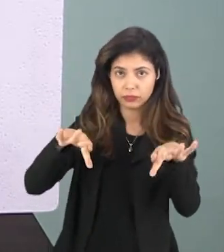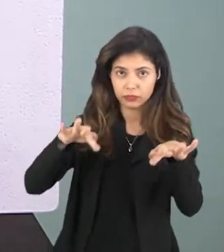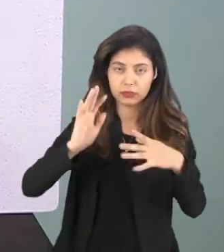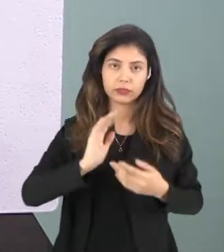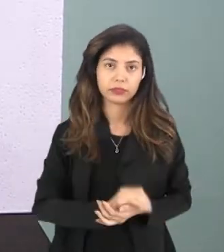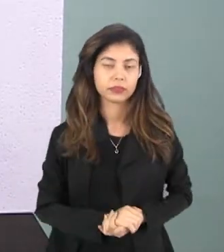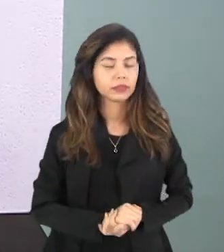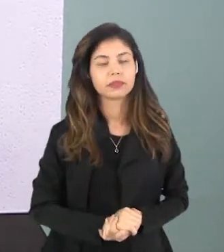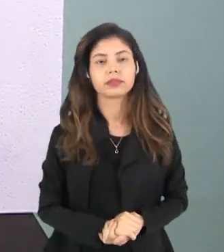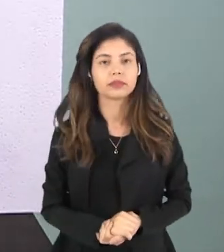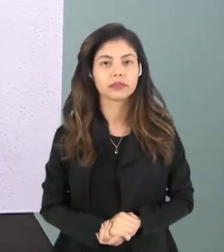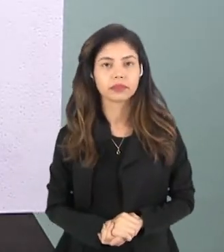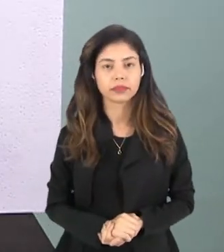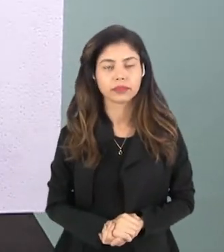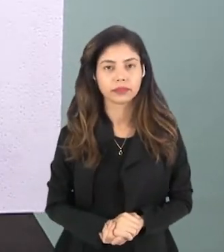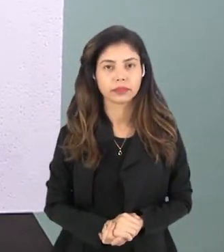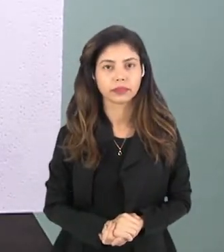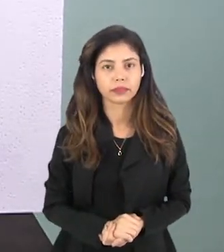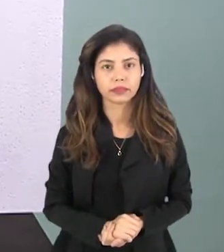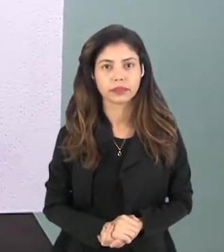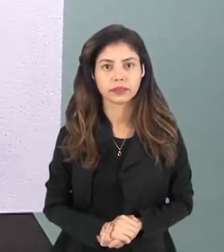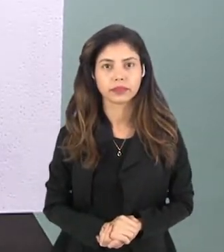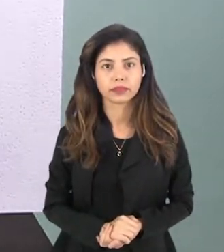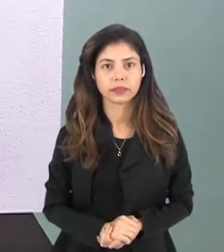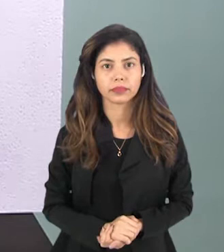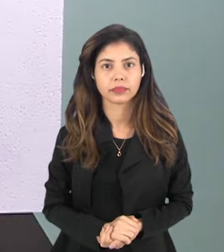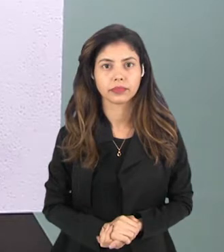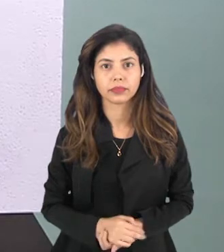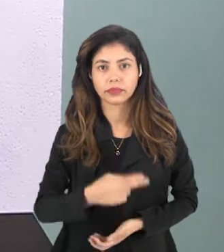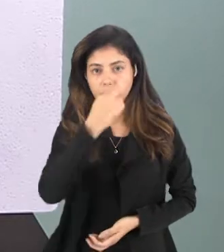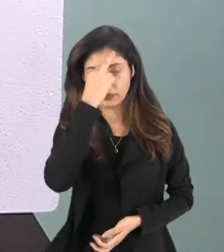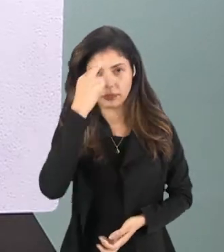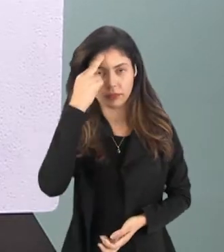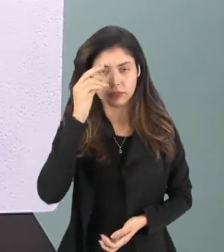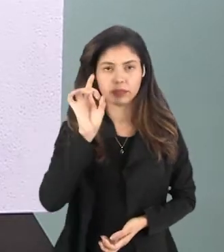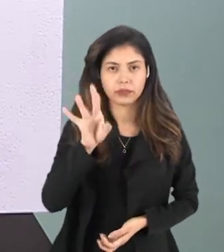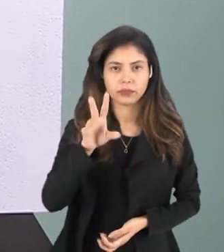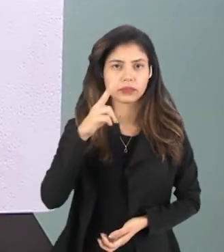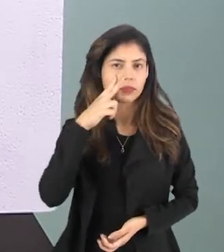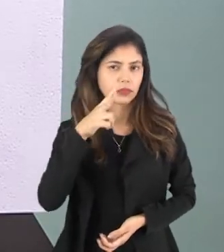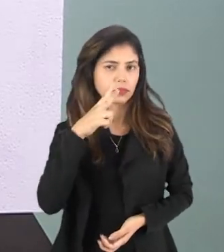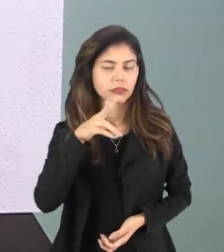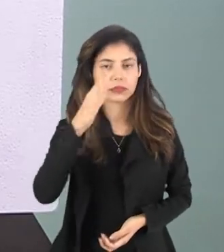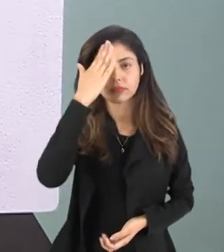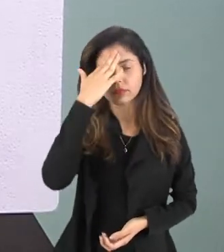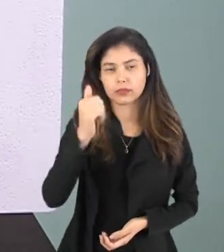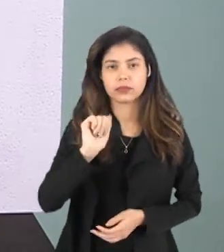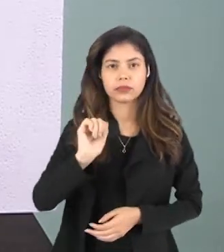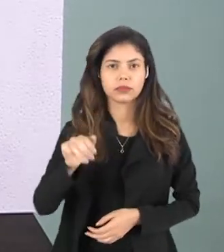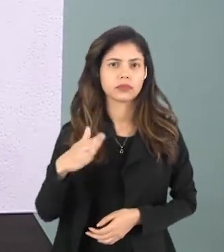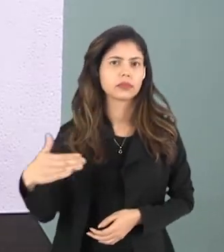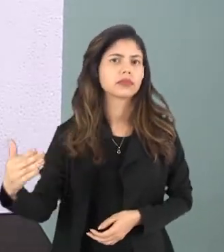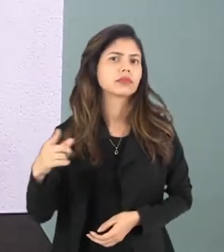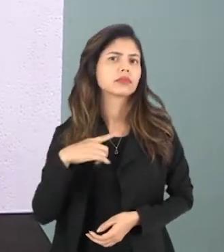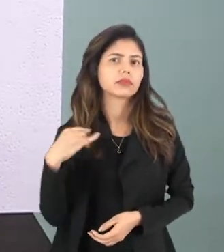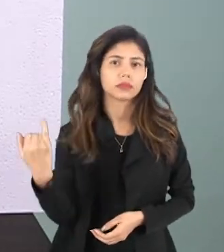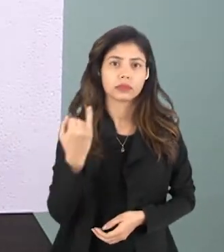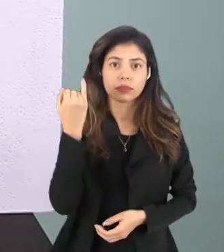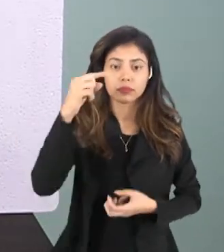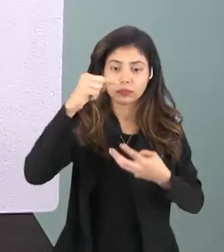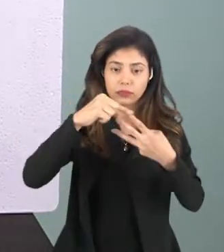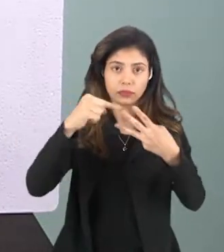fim isso mesmo eu vou contar uma história aqui só para você saber o quão é importante